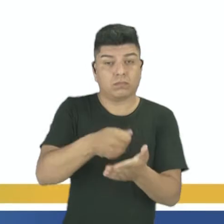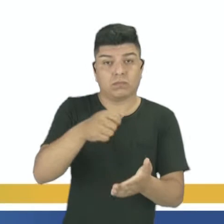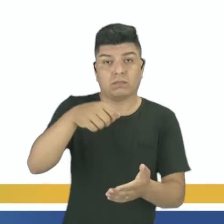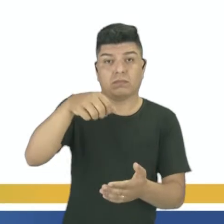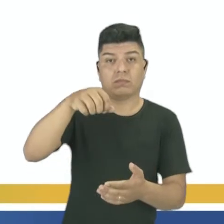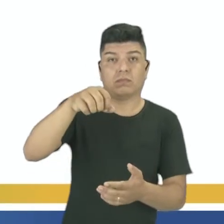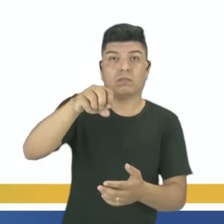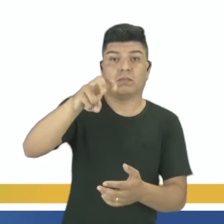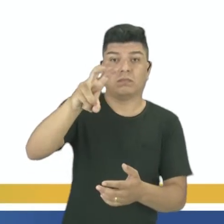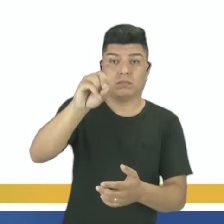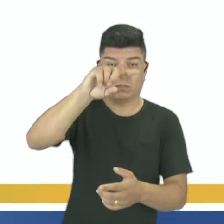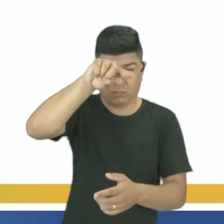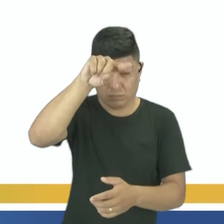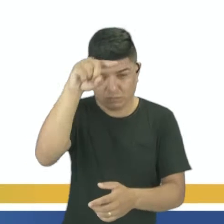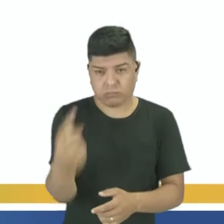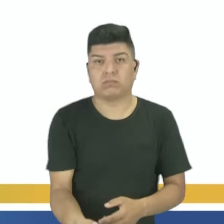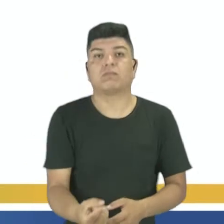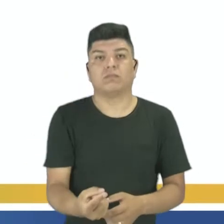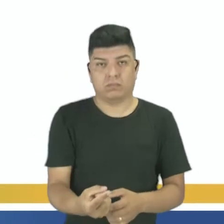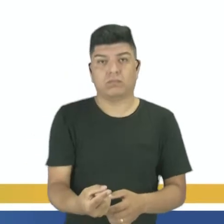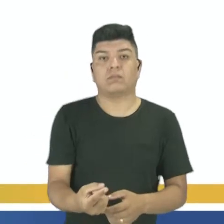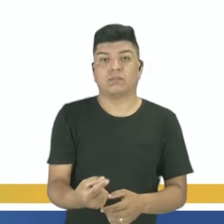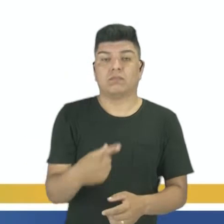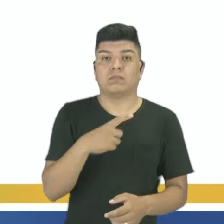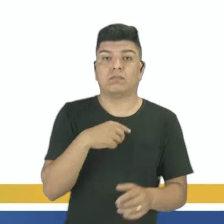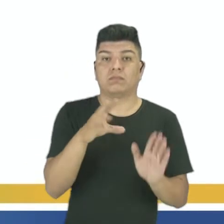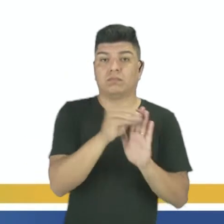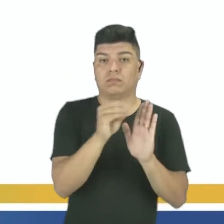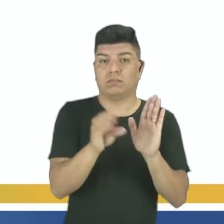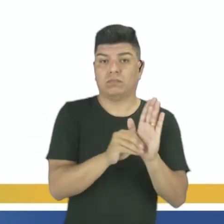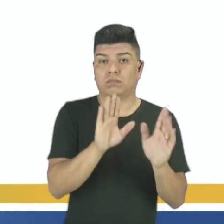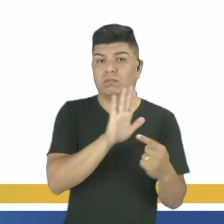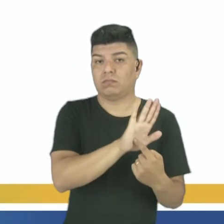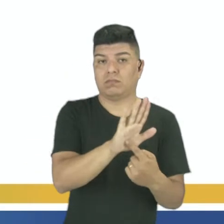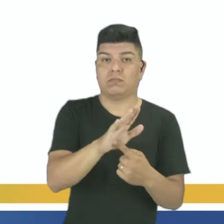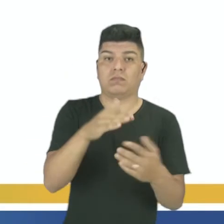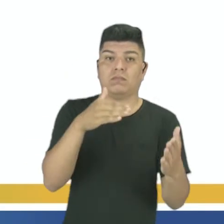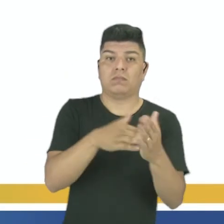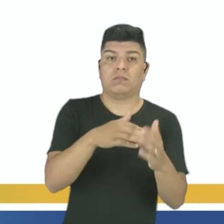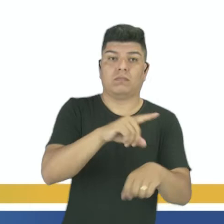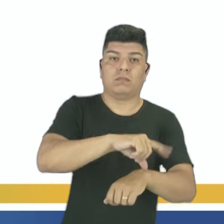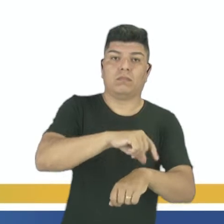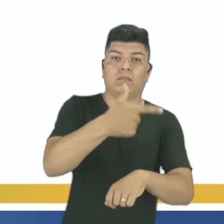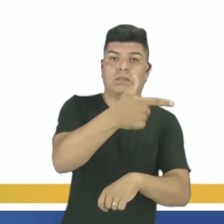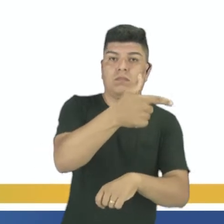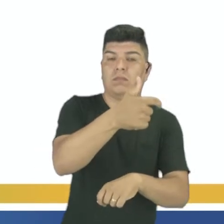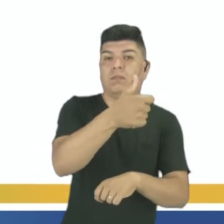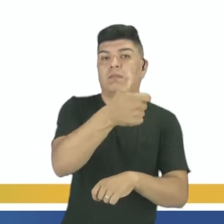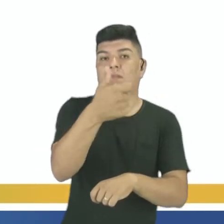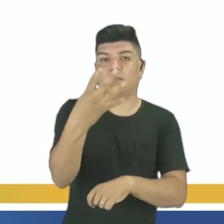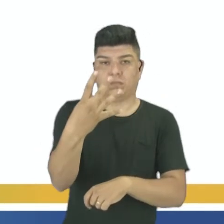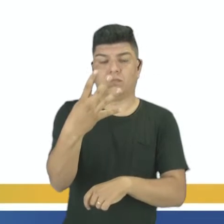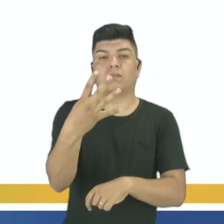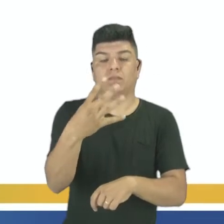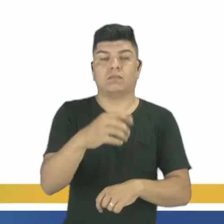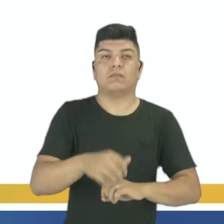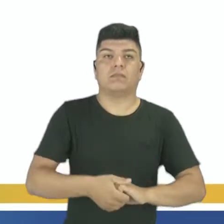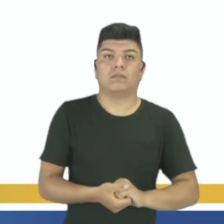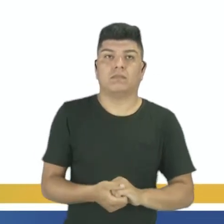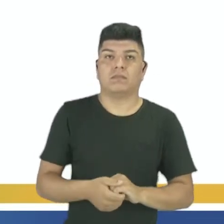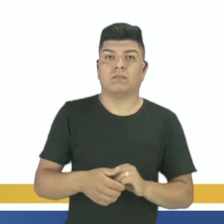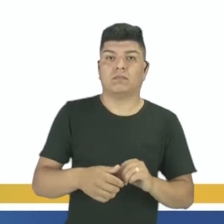plataforma não retirar o conteúdo em até 24 horas. Outro projeto transforma em